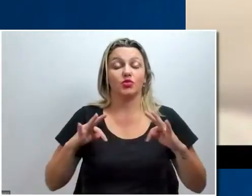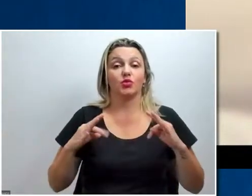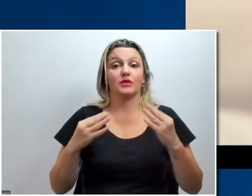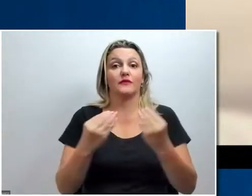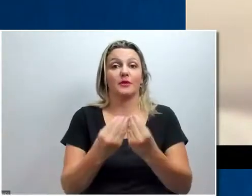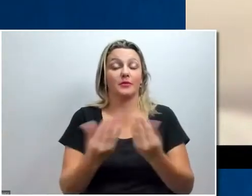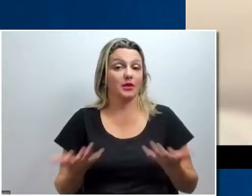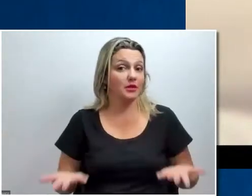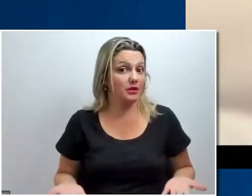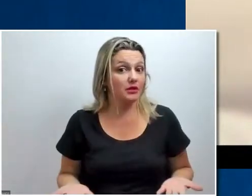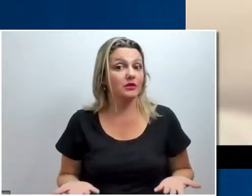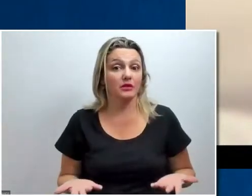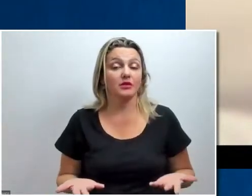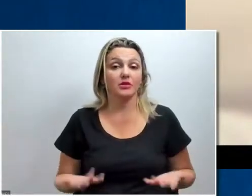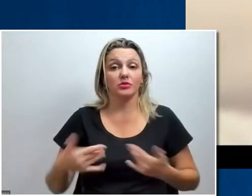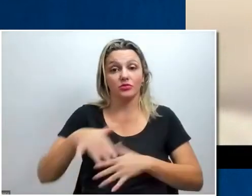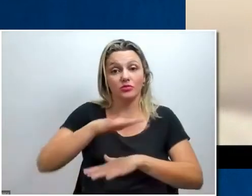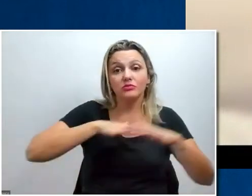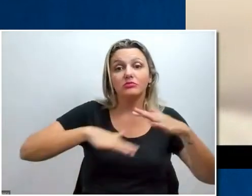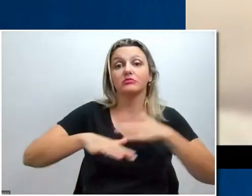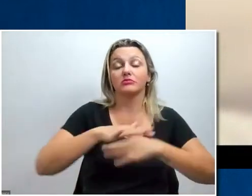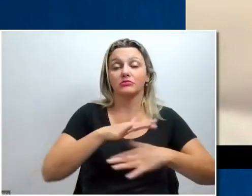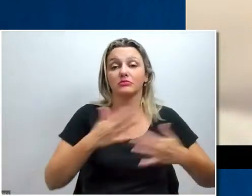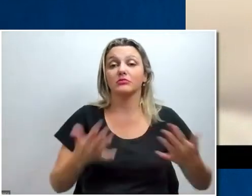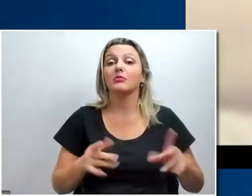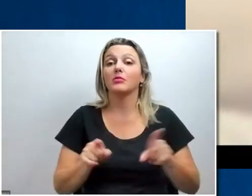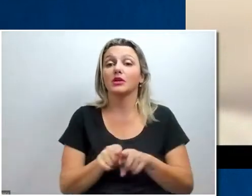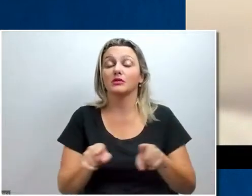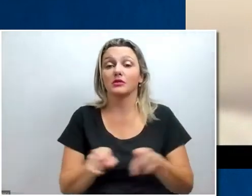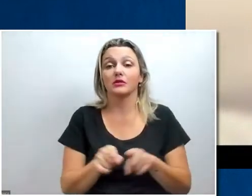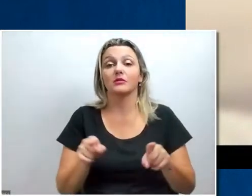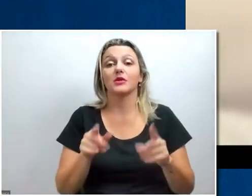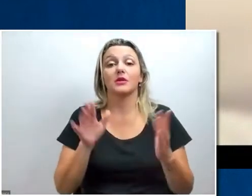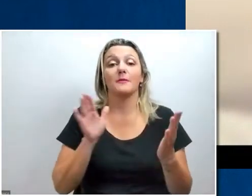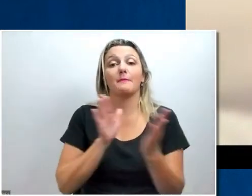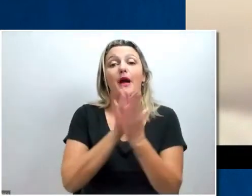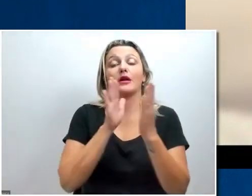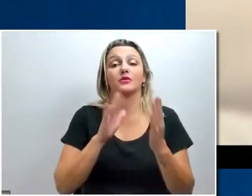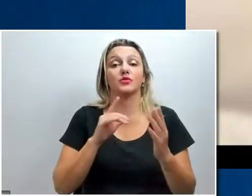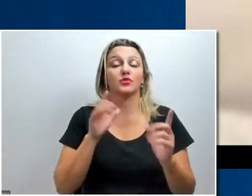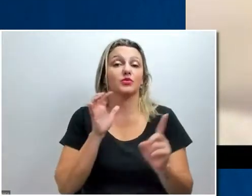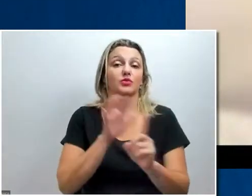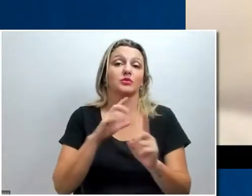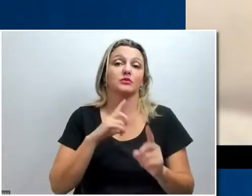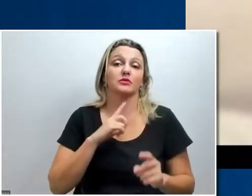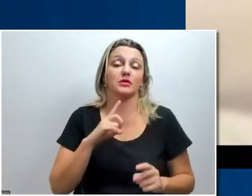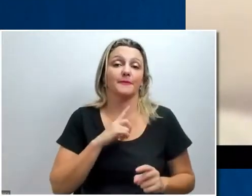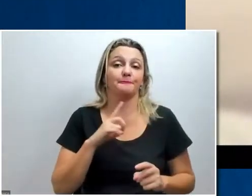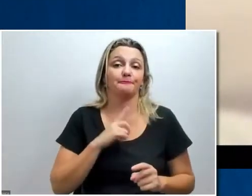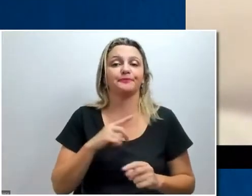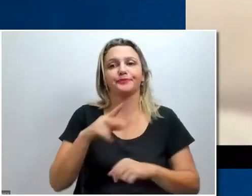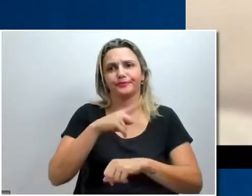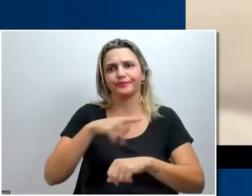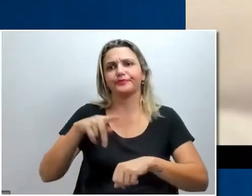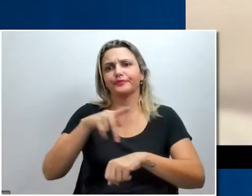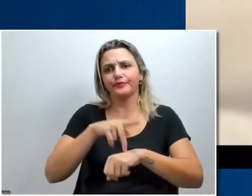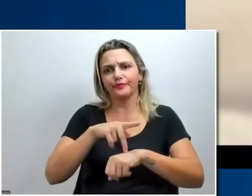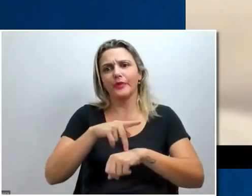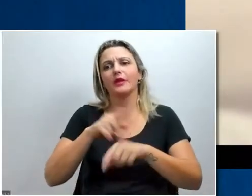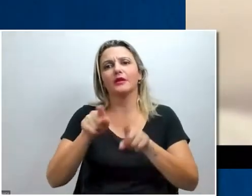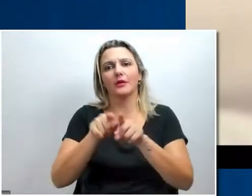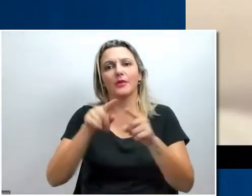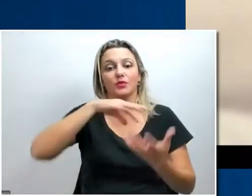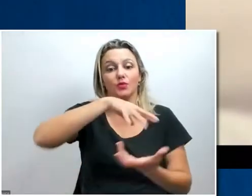todo o nosso círculo, né, mas também no impacto que isso tem como país e como mundo, né,